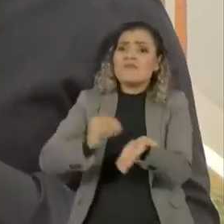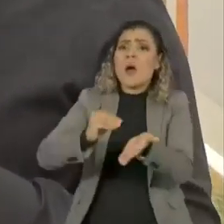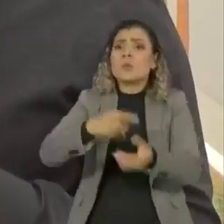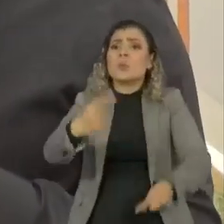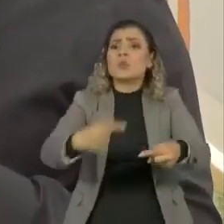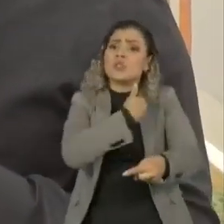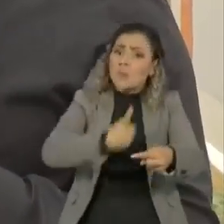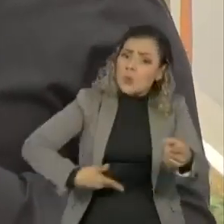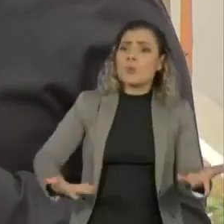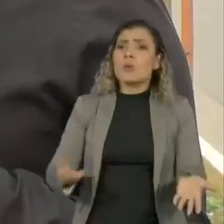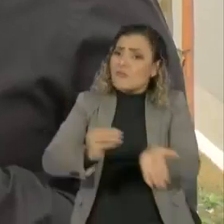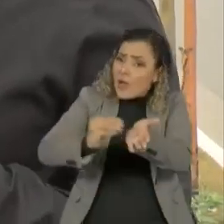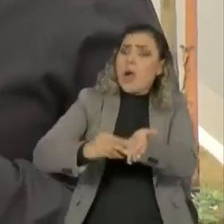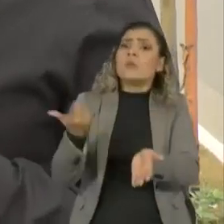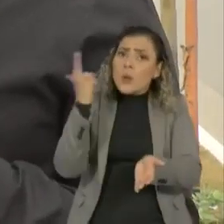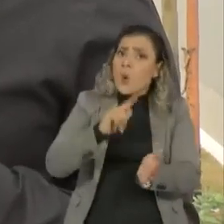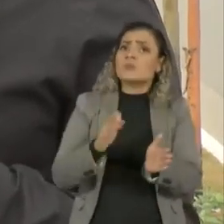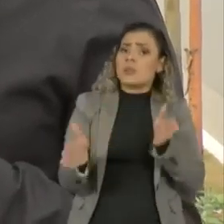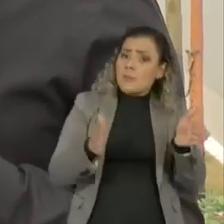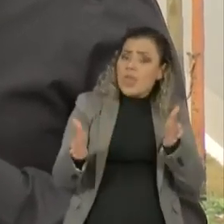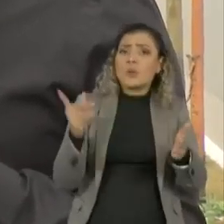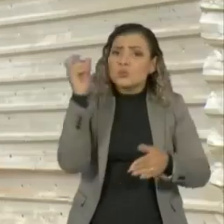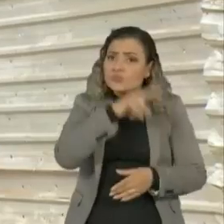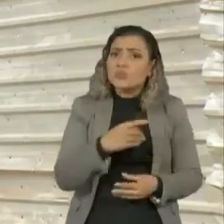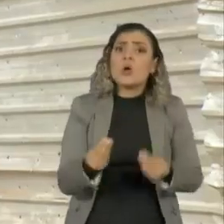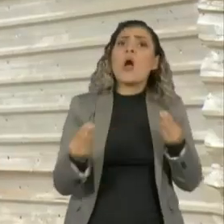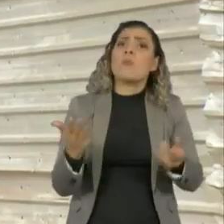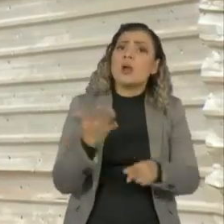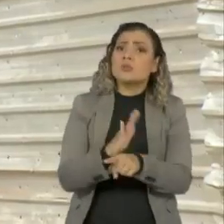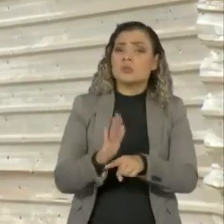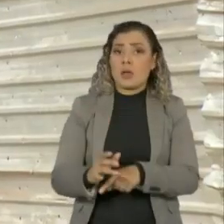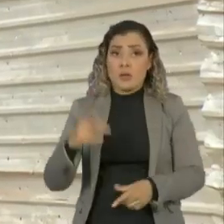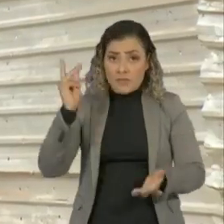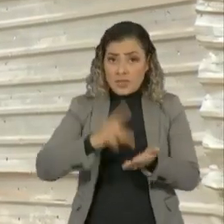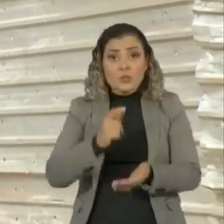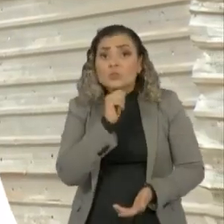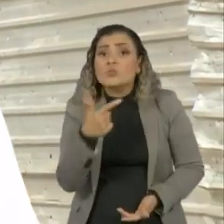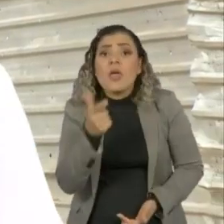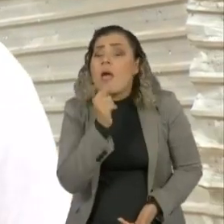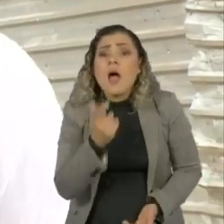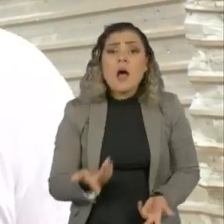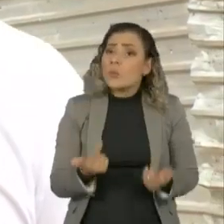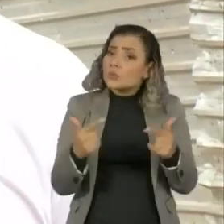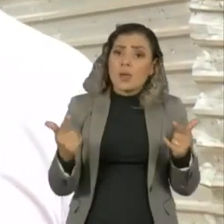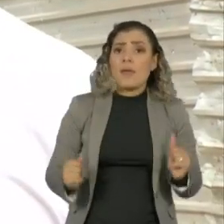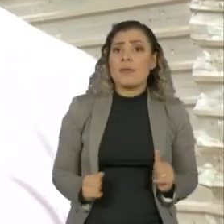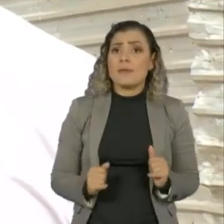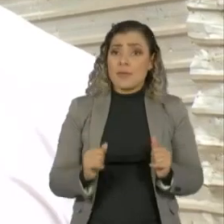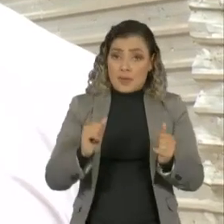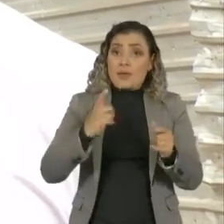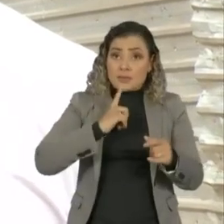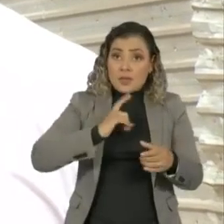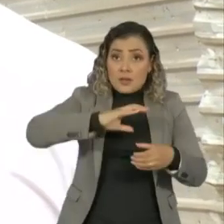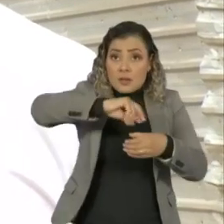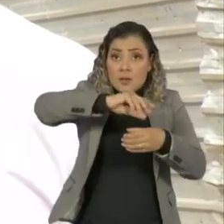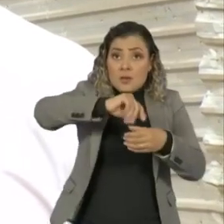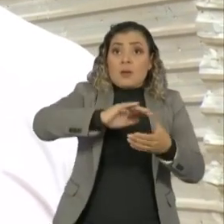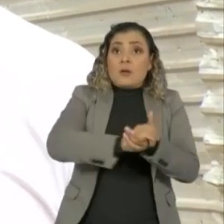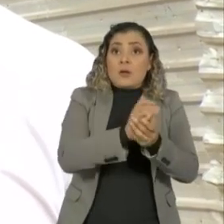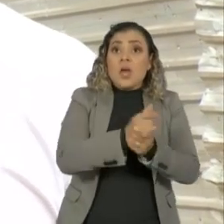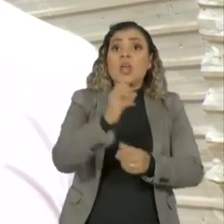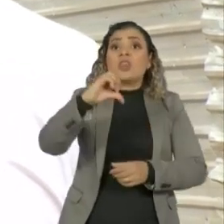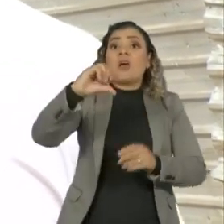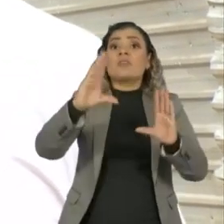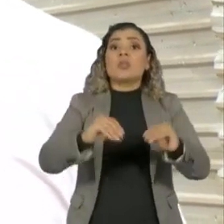políticas públicas para passar por essa situação tão difícil. Não temos águas, entendeu? As torneiras são fechadas às 9 horas